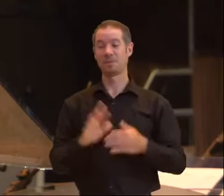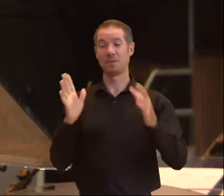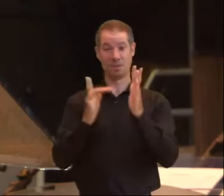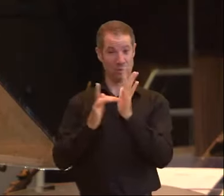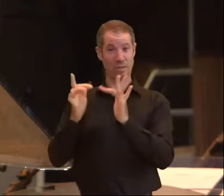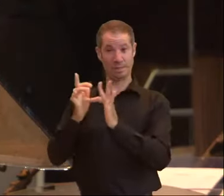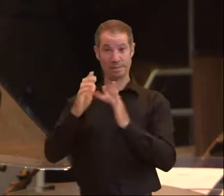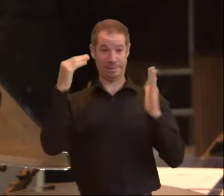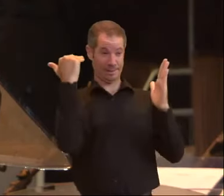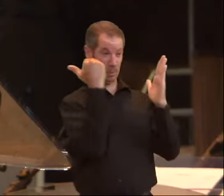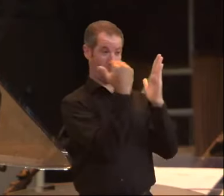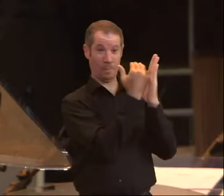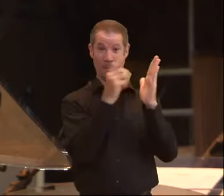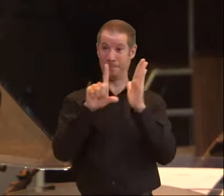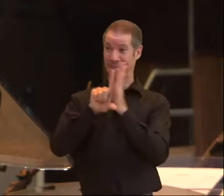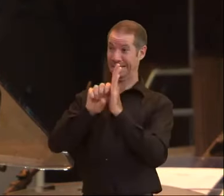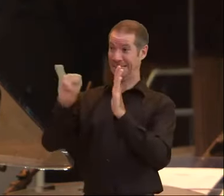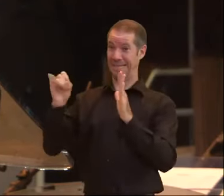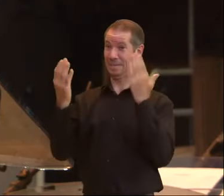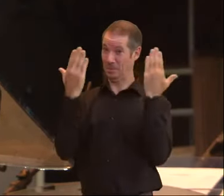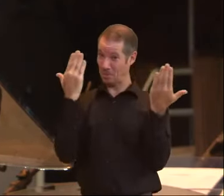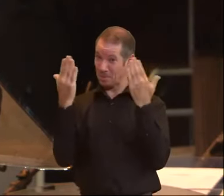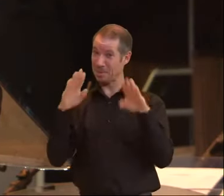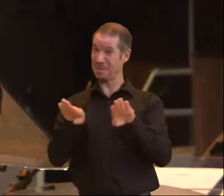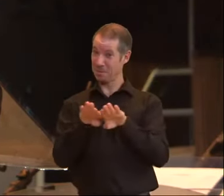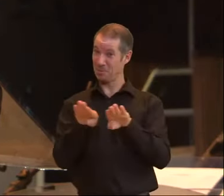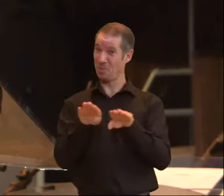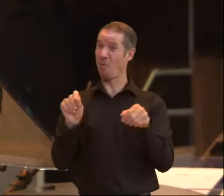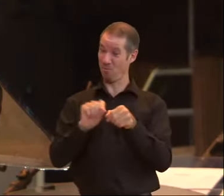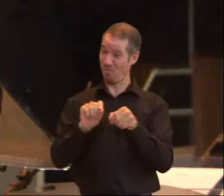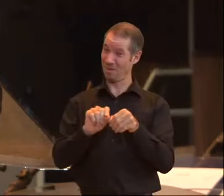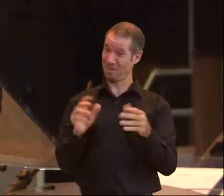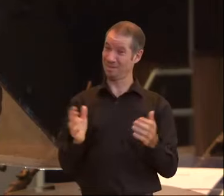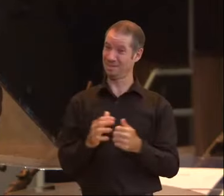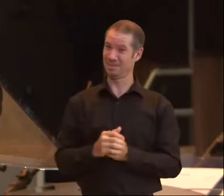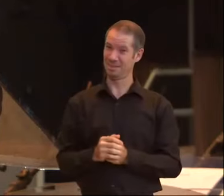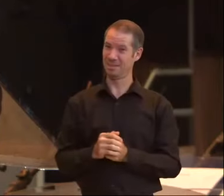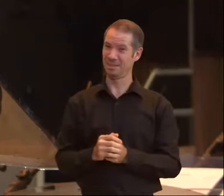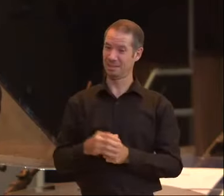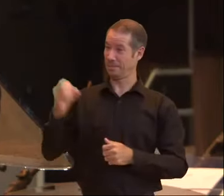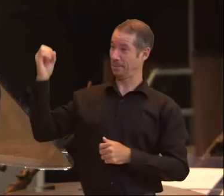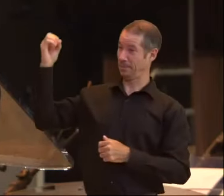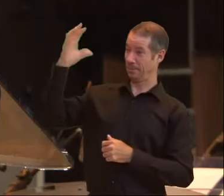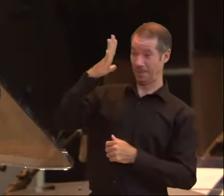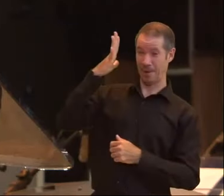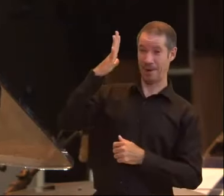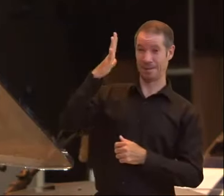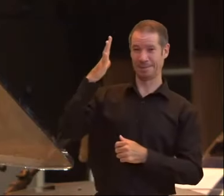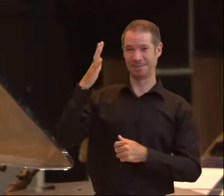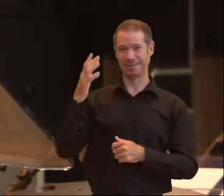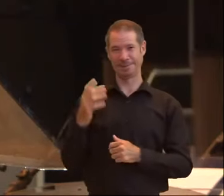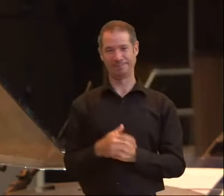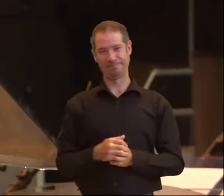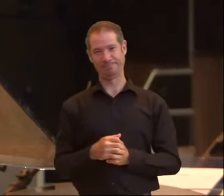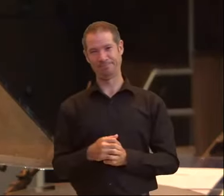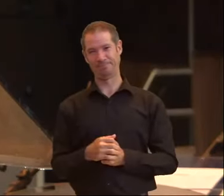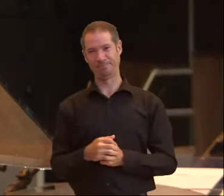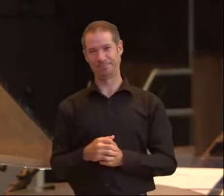Jesus cumpria a lei assim. Ele fazia assim, com graça. E